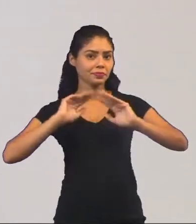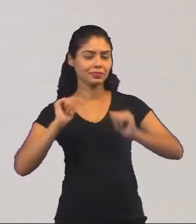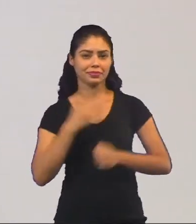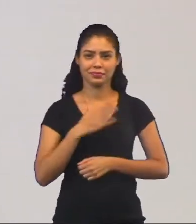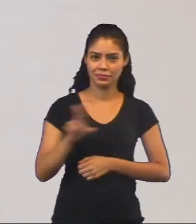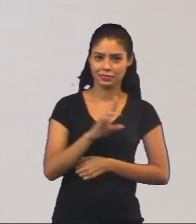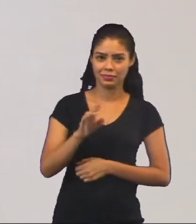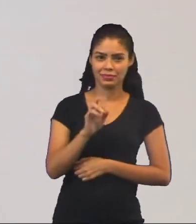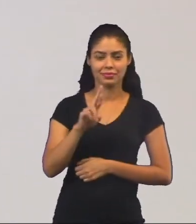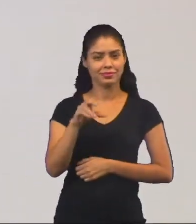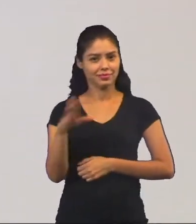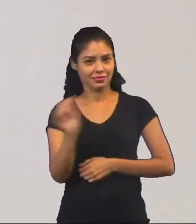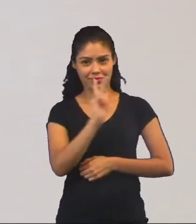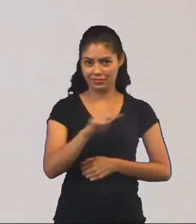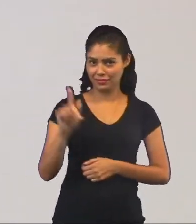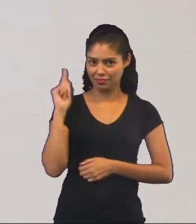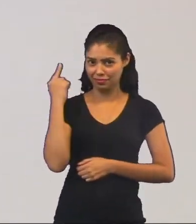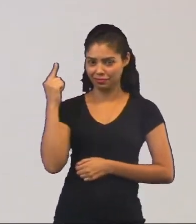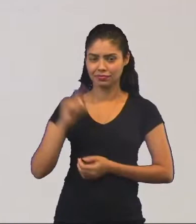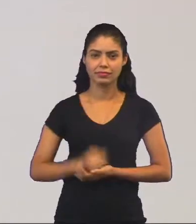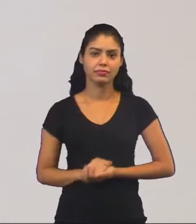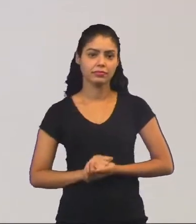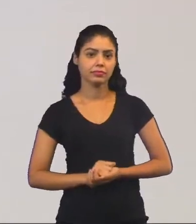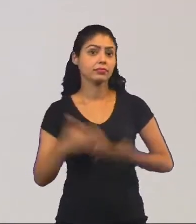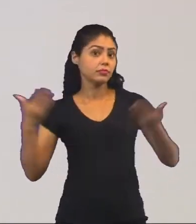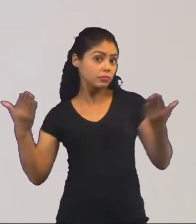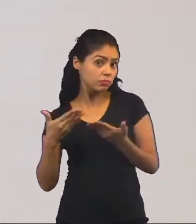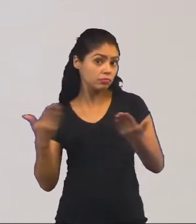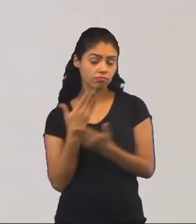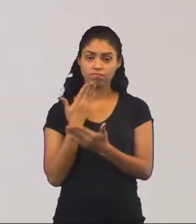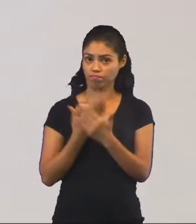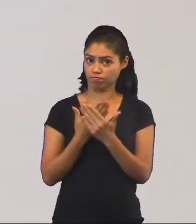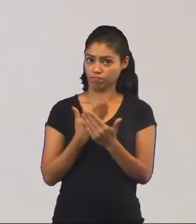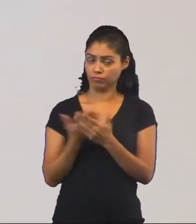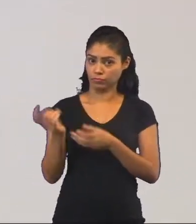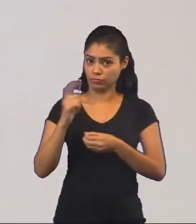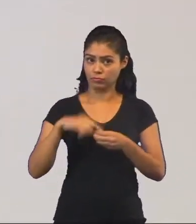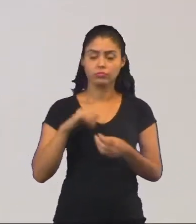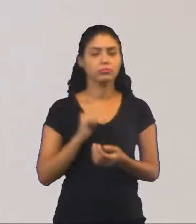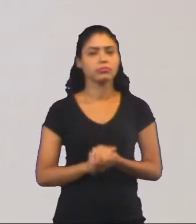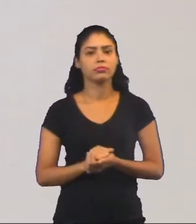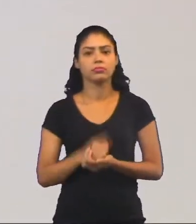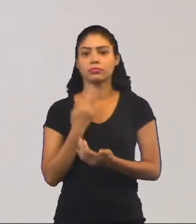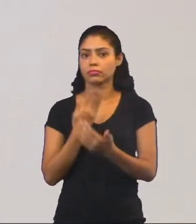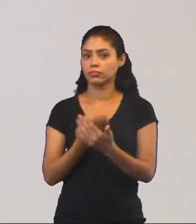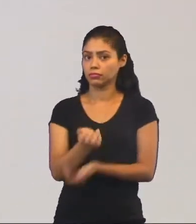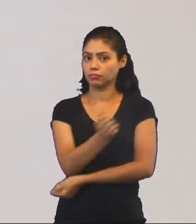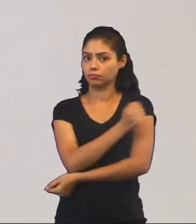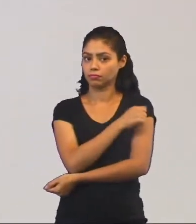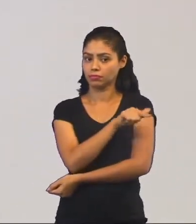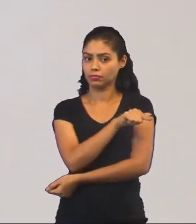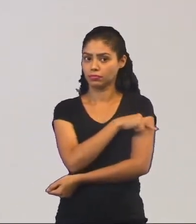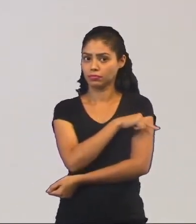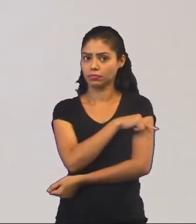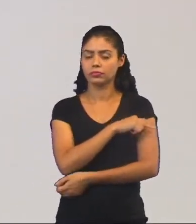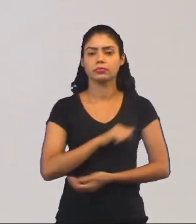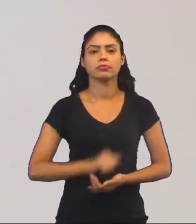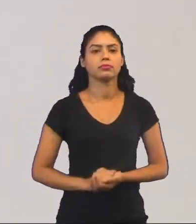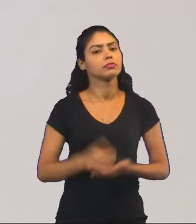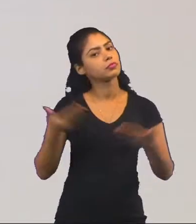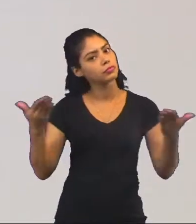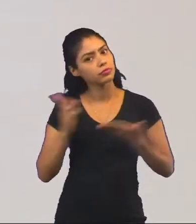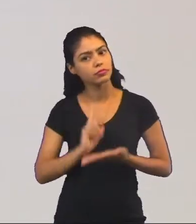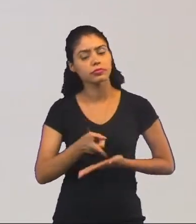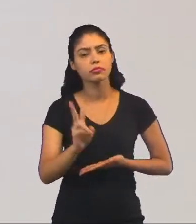Olá, meu nome é Cleilton Amaral, professor de Geografia. E o nosso estudo de hoje é voltado para os alunos do 7º ano. E